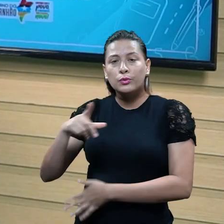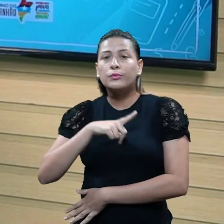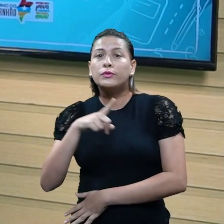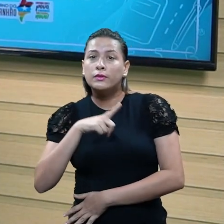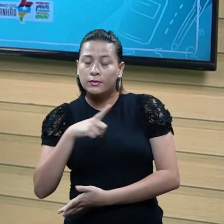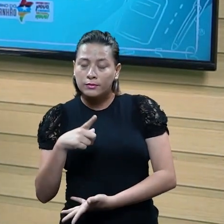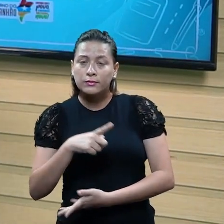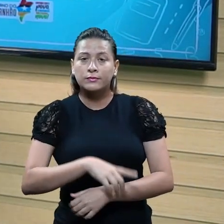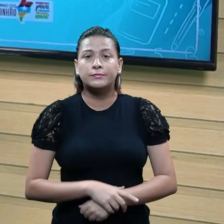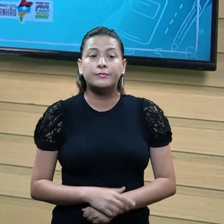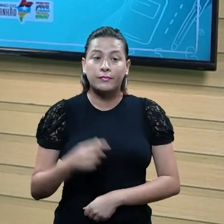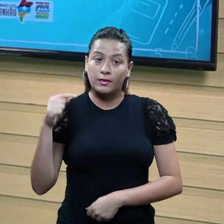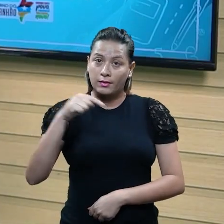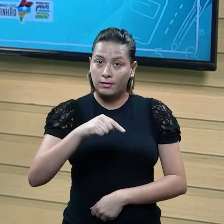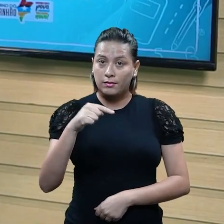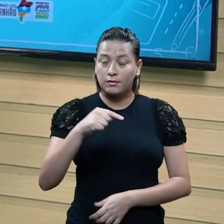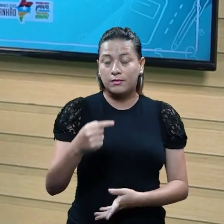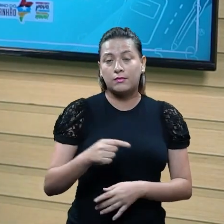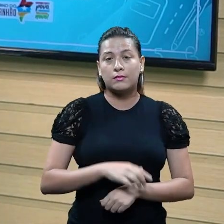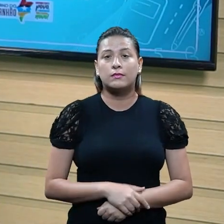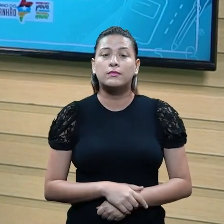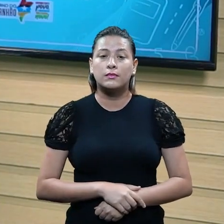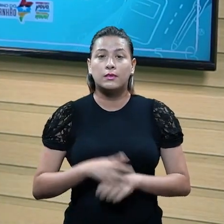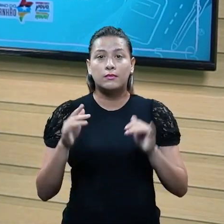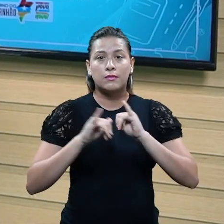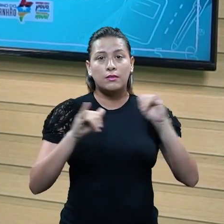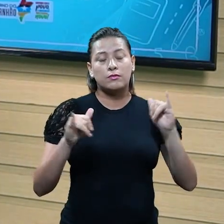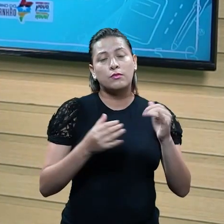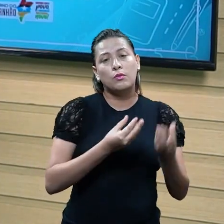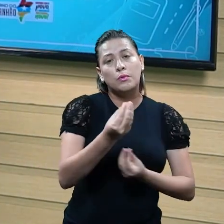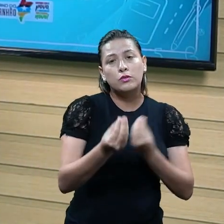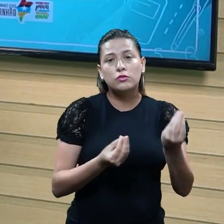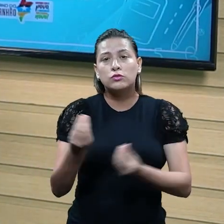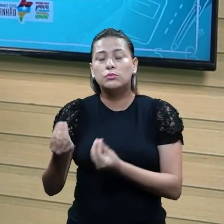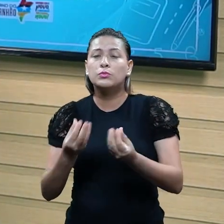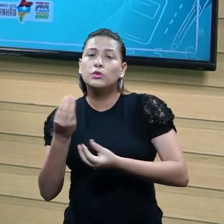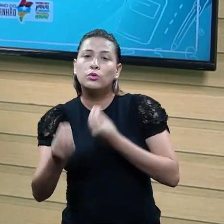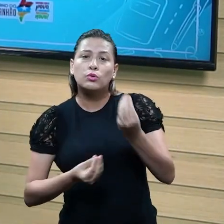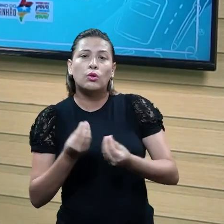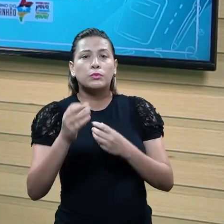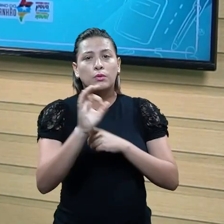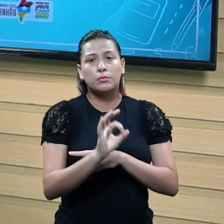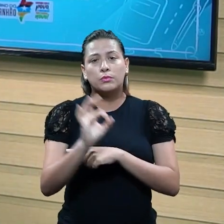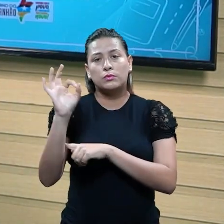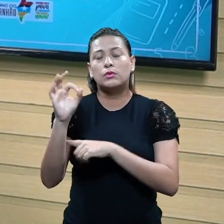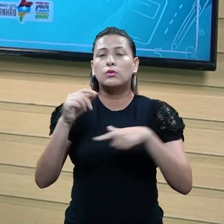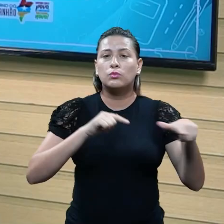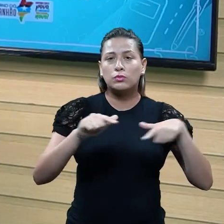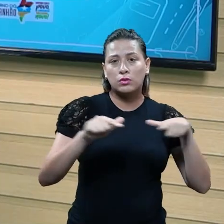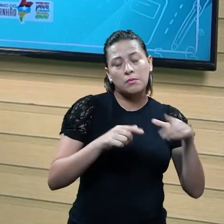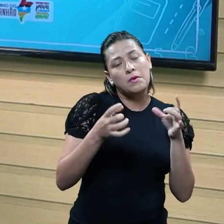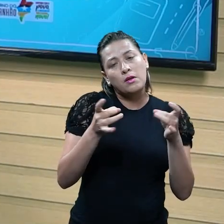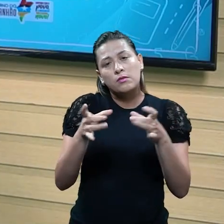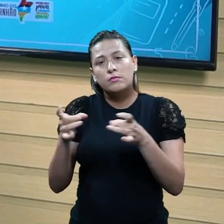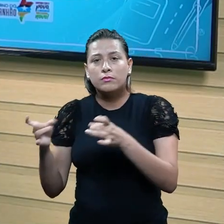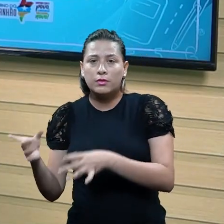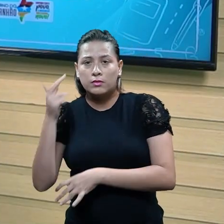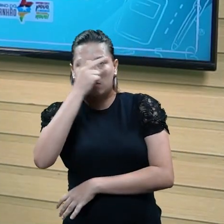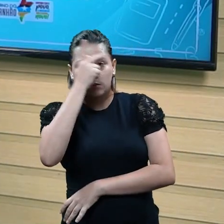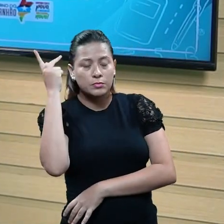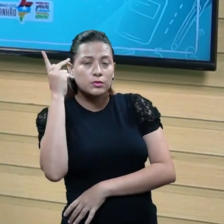ser decidido como é que esse dinheiro vai ser distribuído, se é proporcional à produção e venda de cada pessoa que faz parte